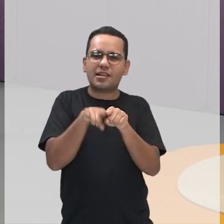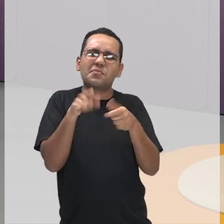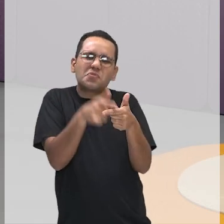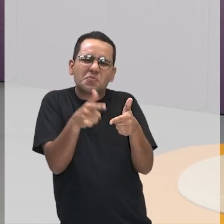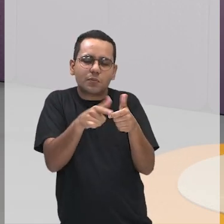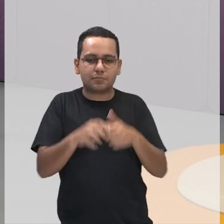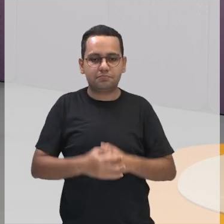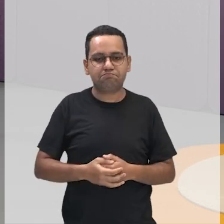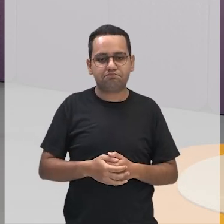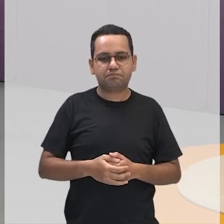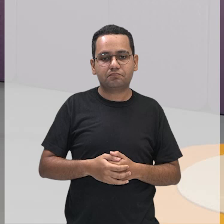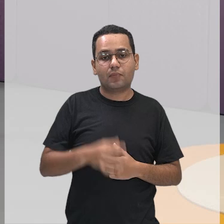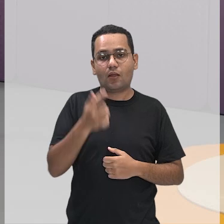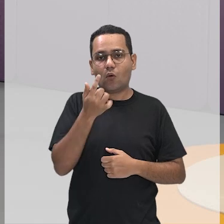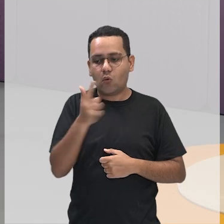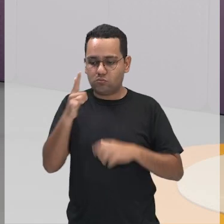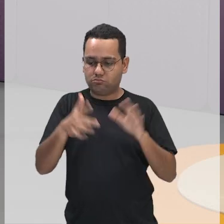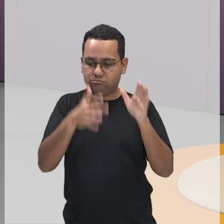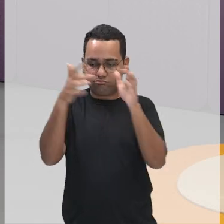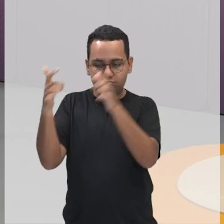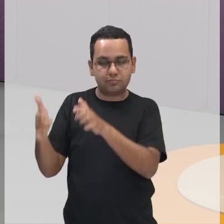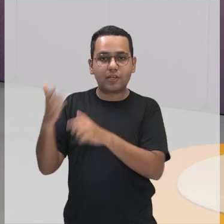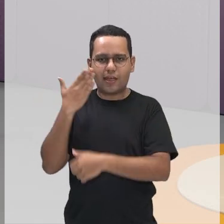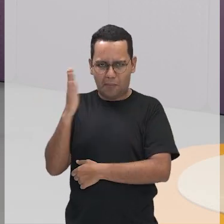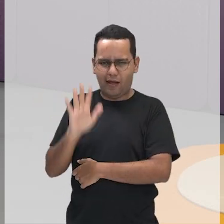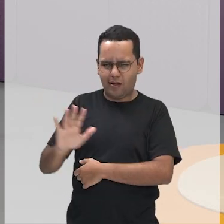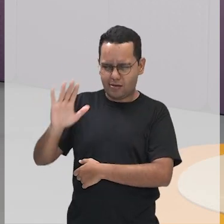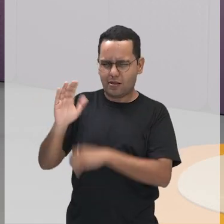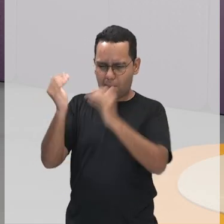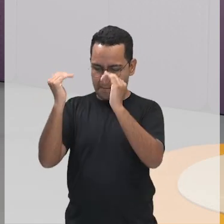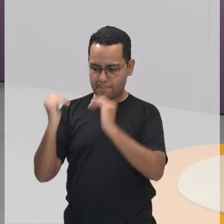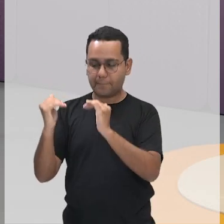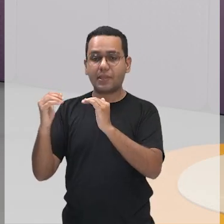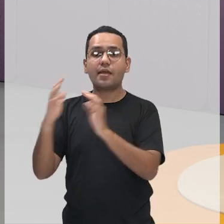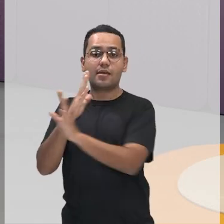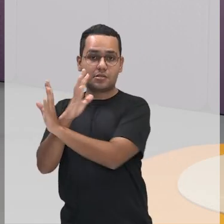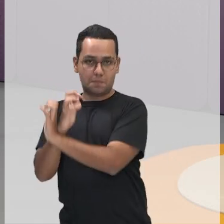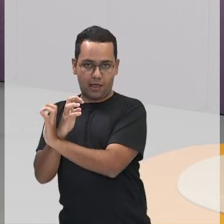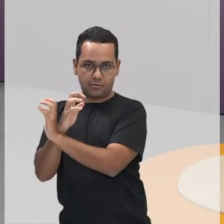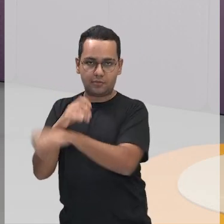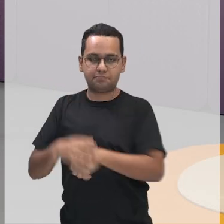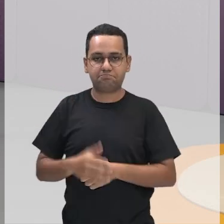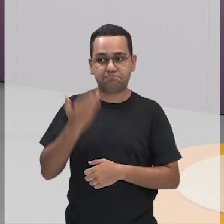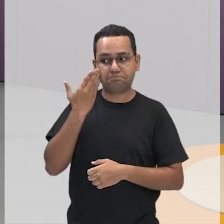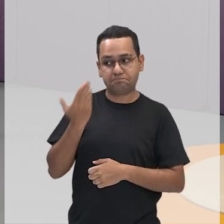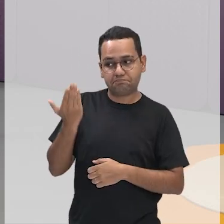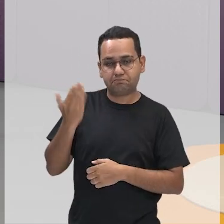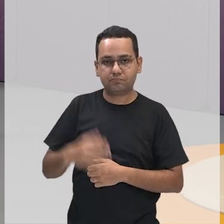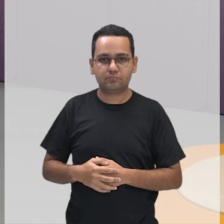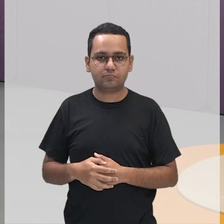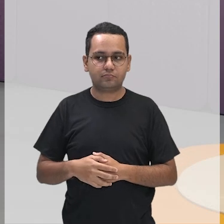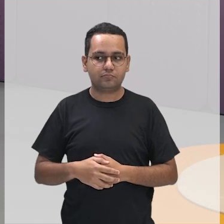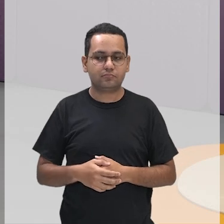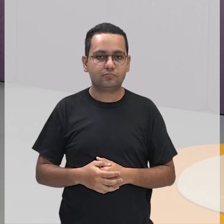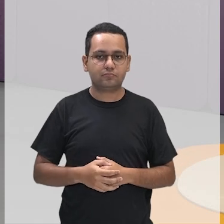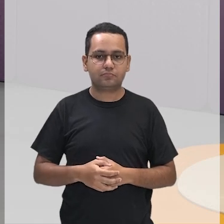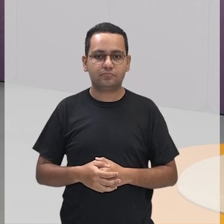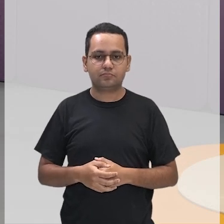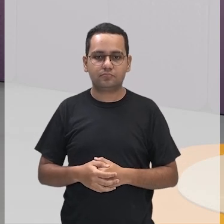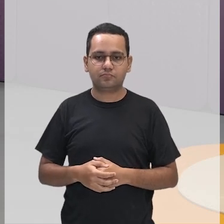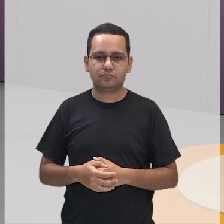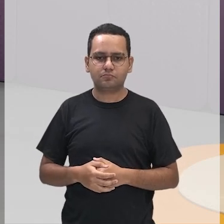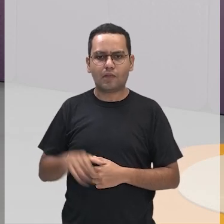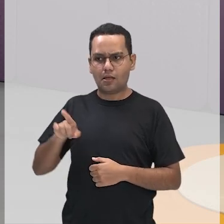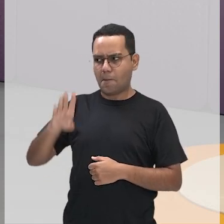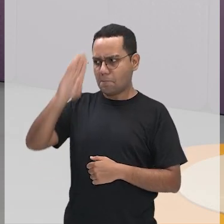grande cidade-estado, que era aí Esparta. Um bom espartano, ele era um bom militar. Exatamente por